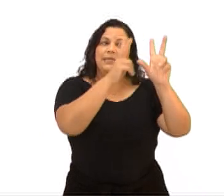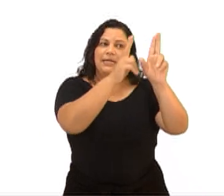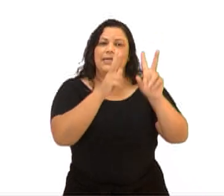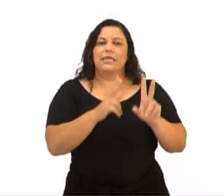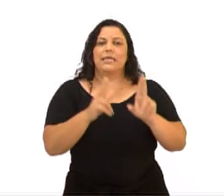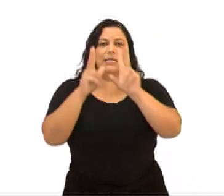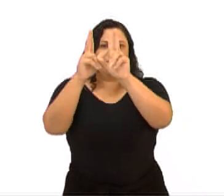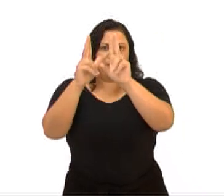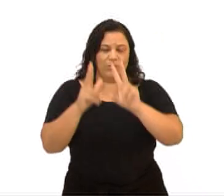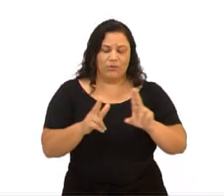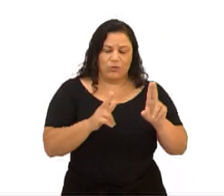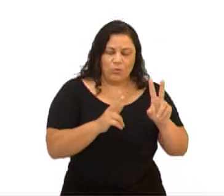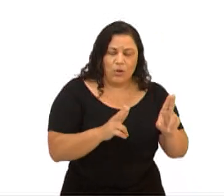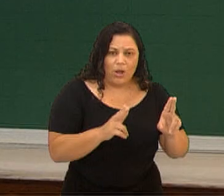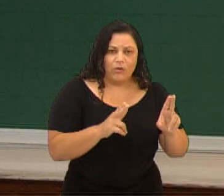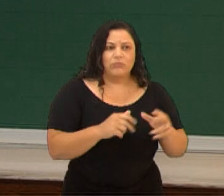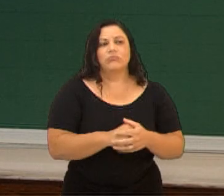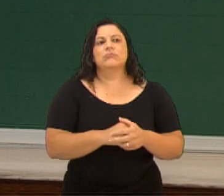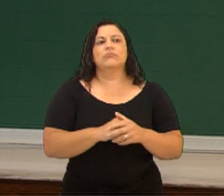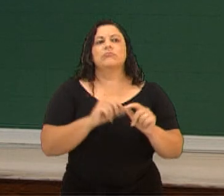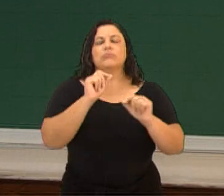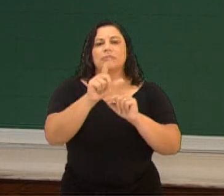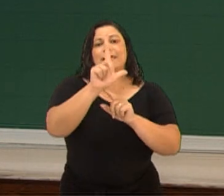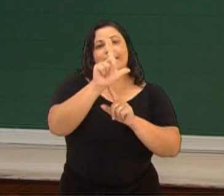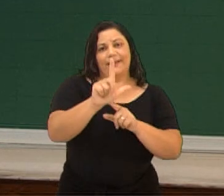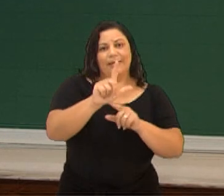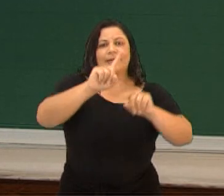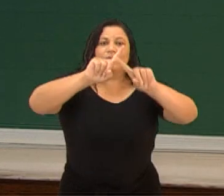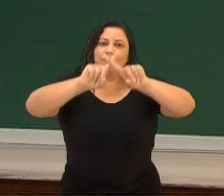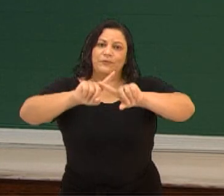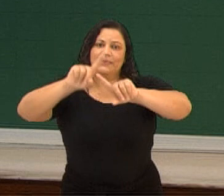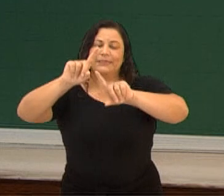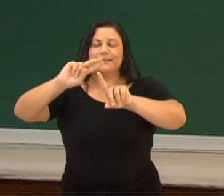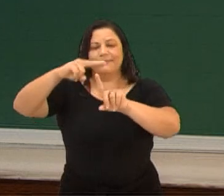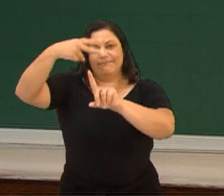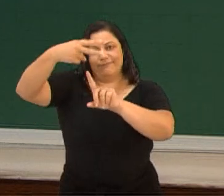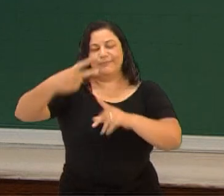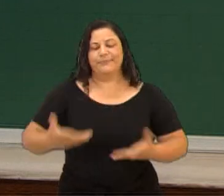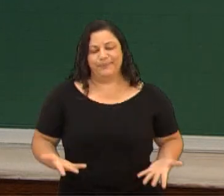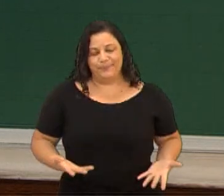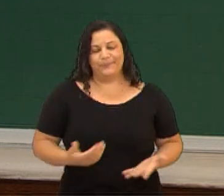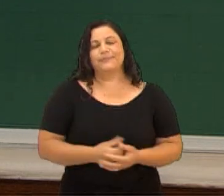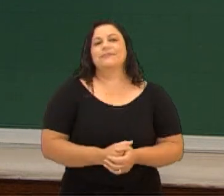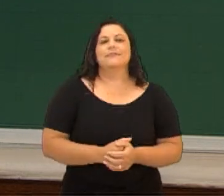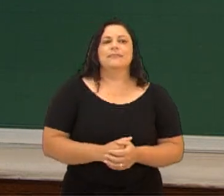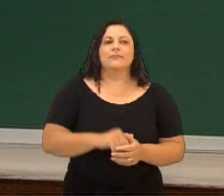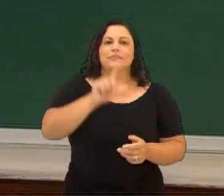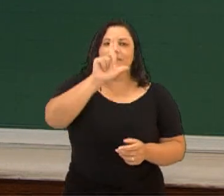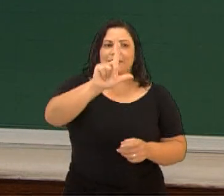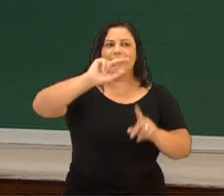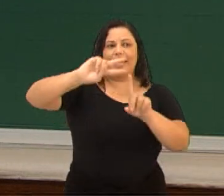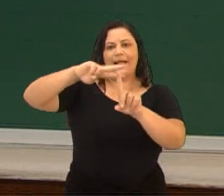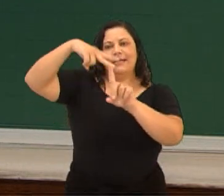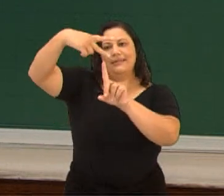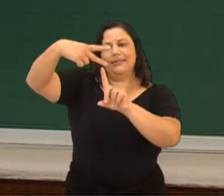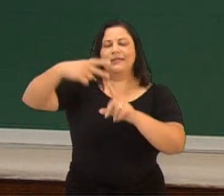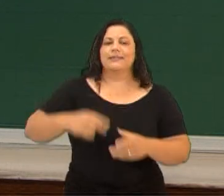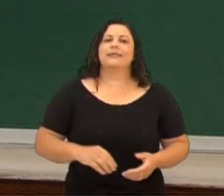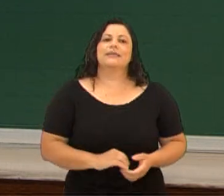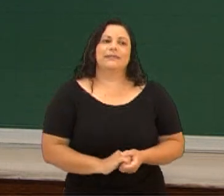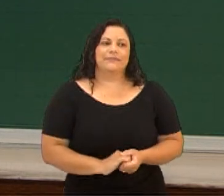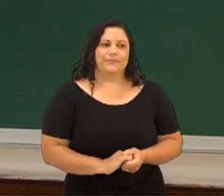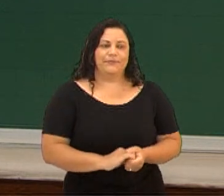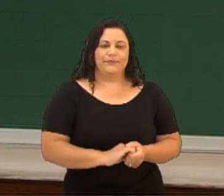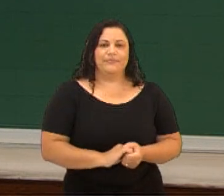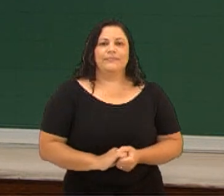os lados iguais, nós fazemos o lado ao quadrado, que é o L ao quadrado, ele